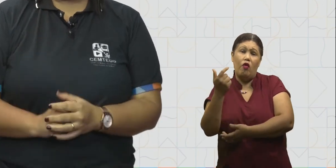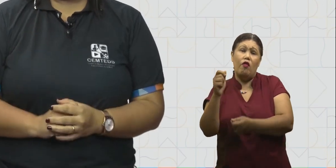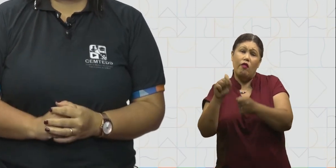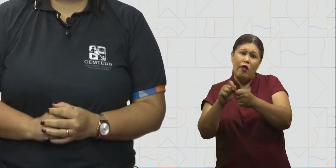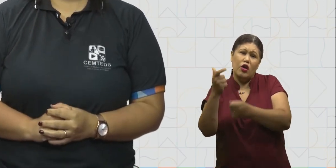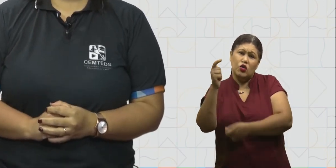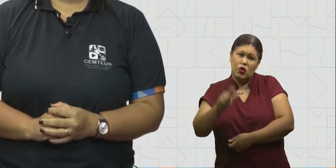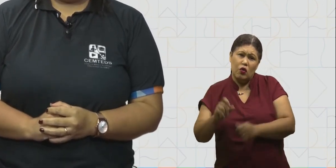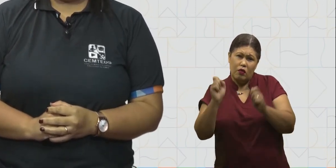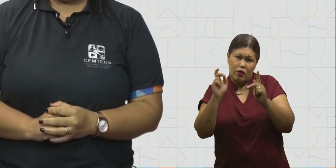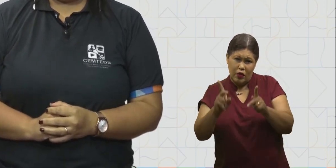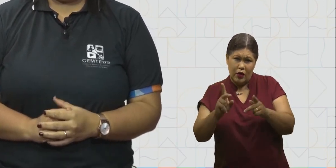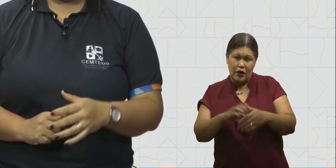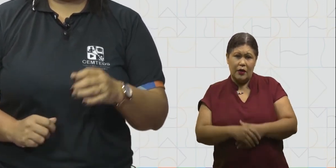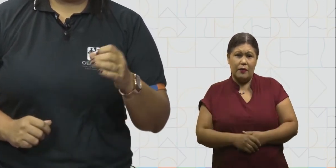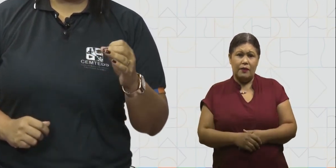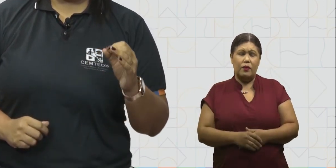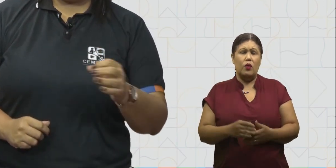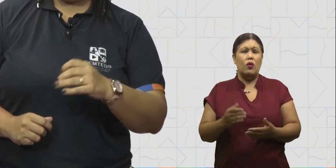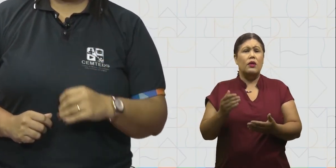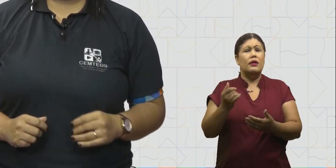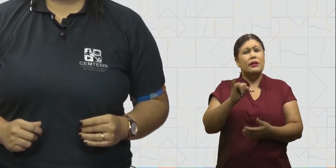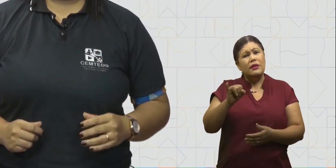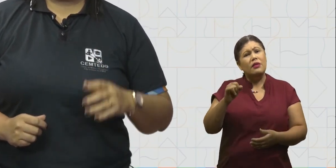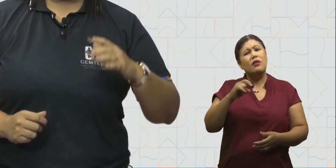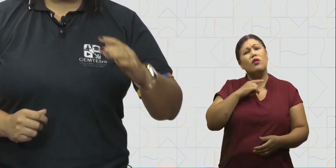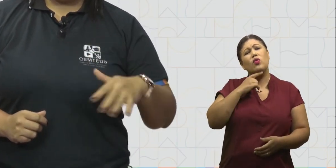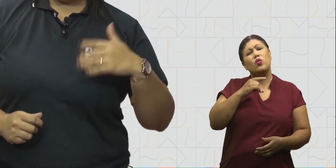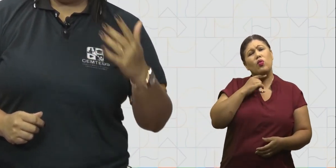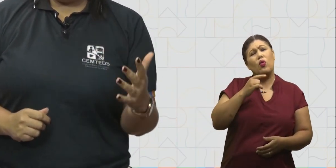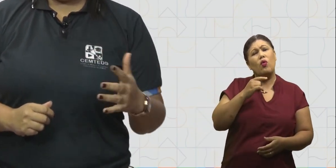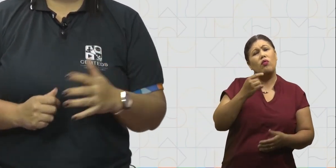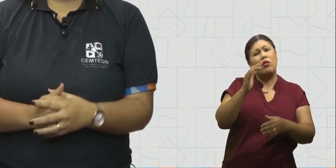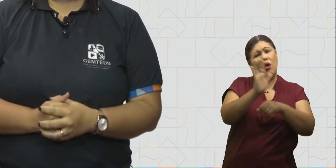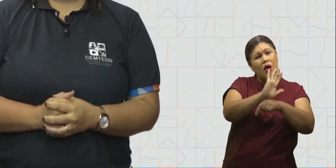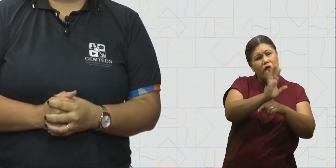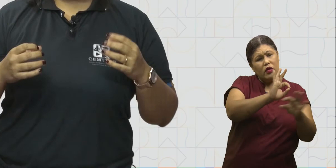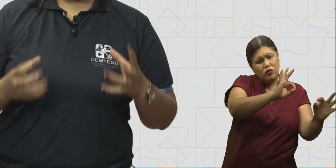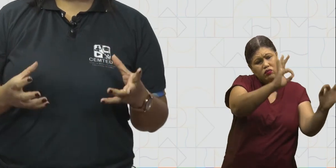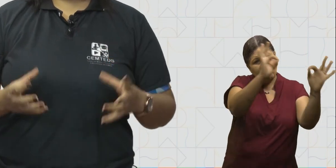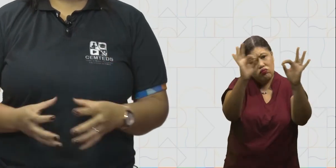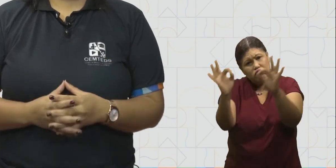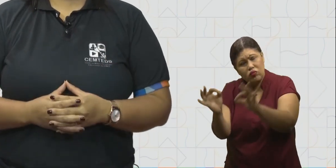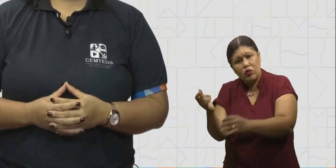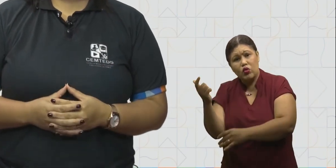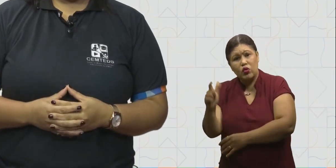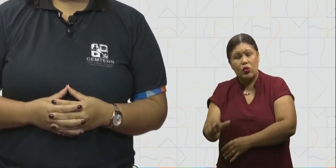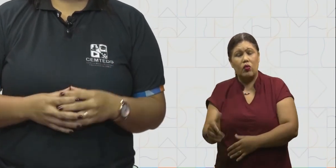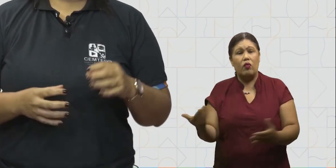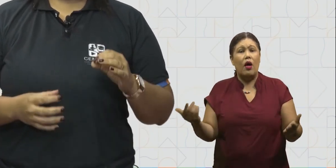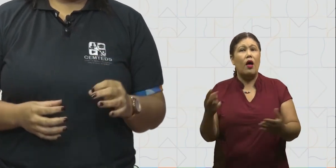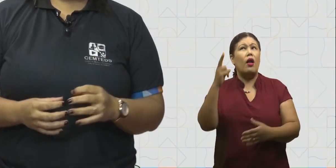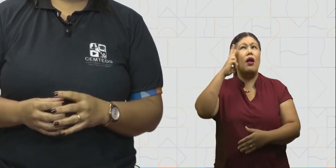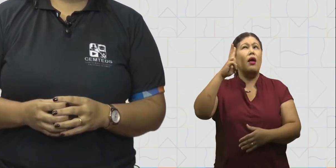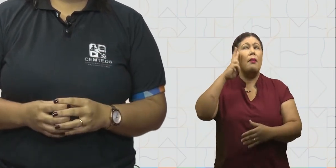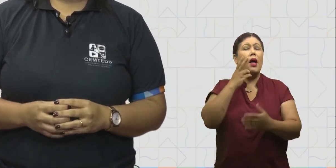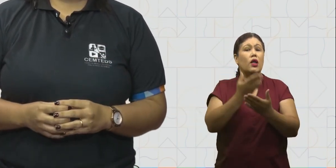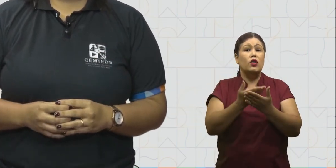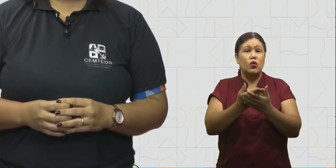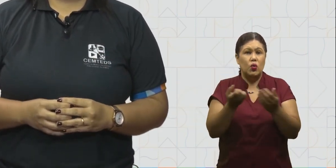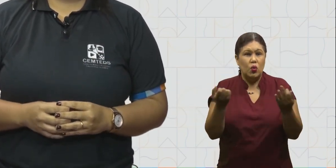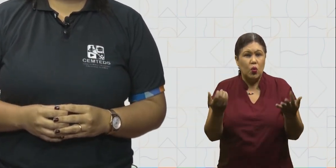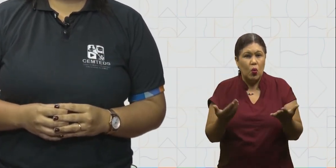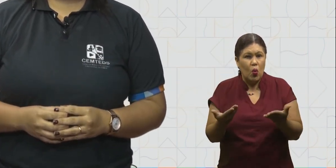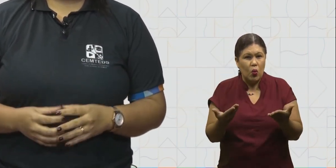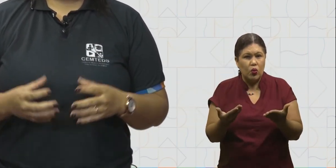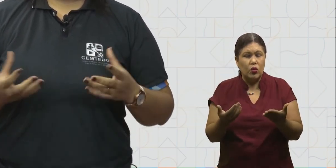você vai acertar, eu tenho certeza. E qualquer dúvida, olhe novamente a aula. Agora, vamos lembrar um pouco do que vimos